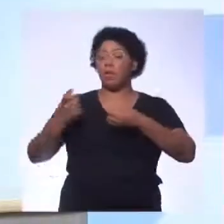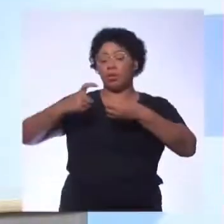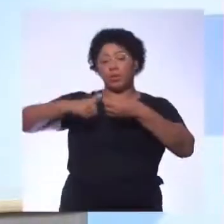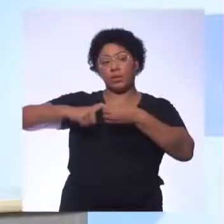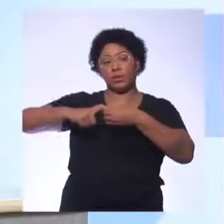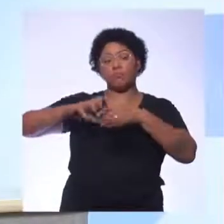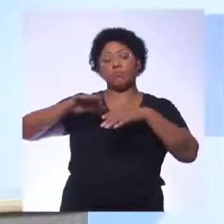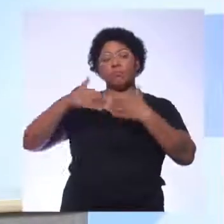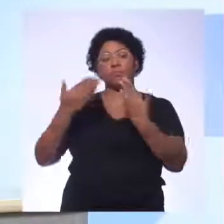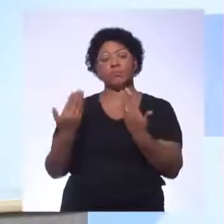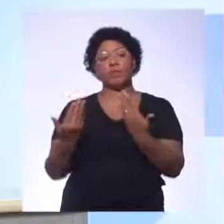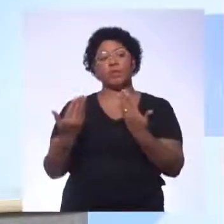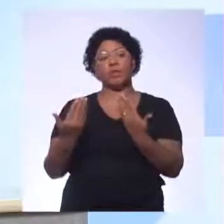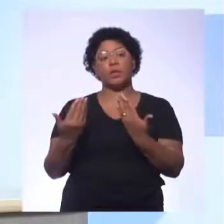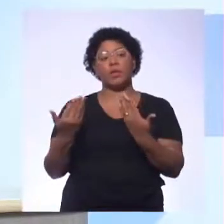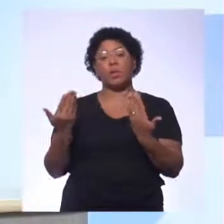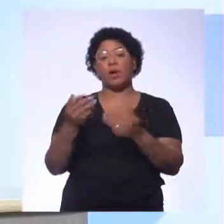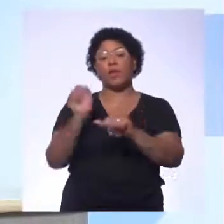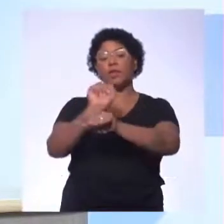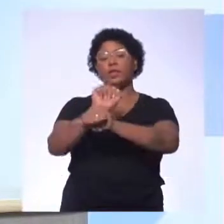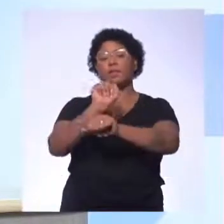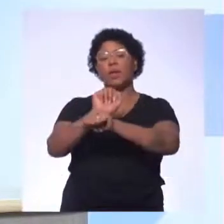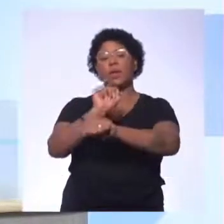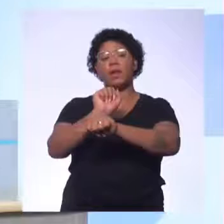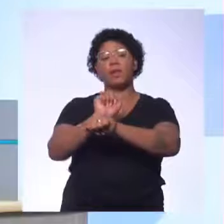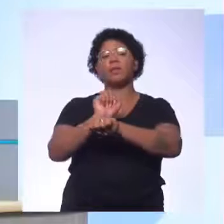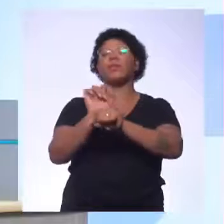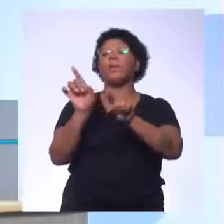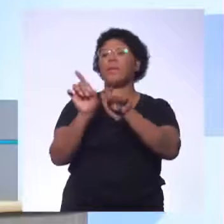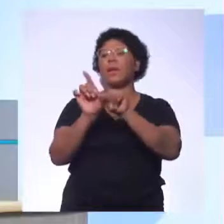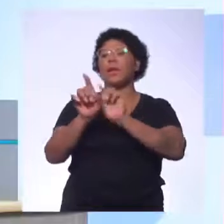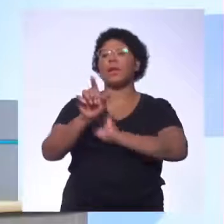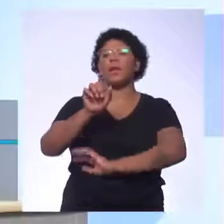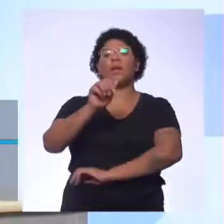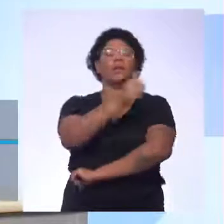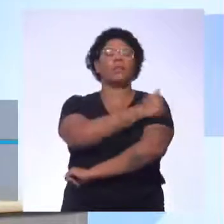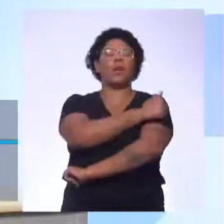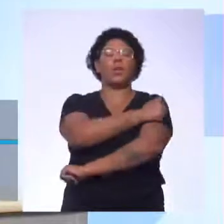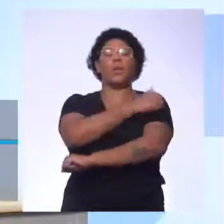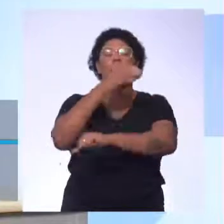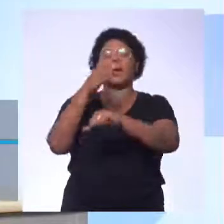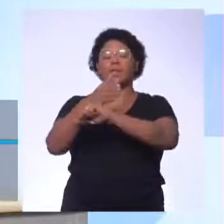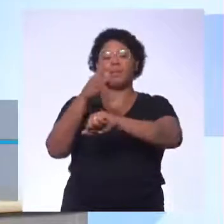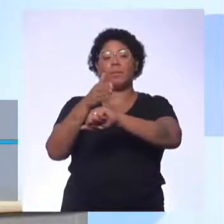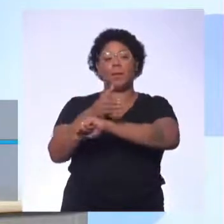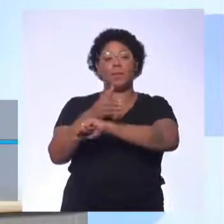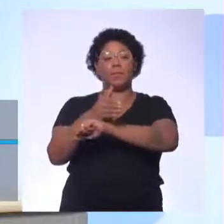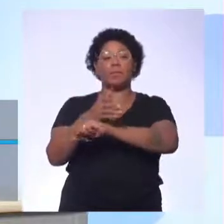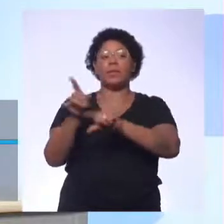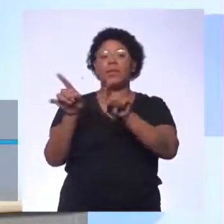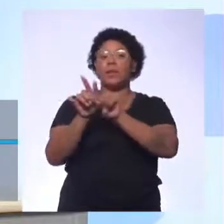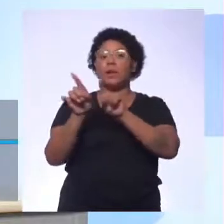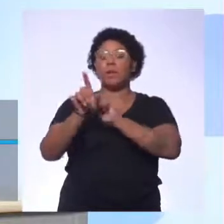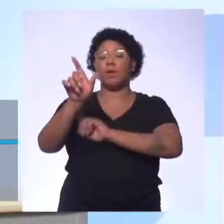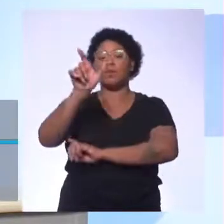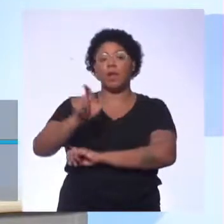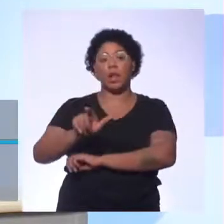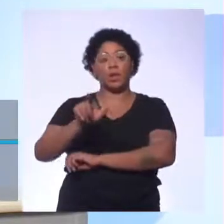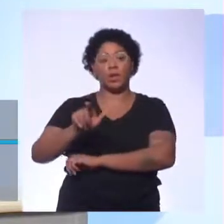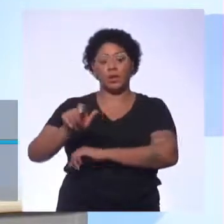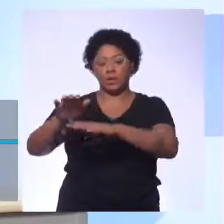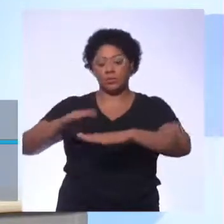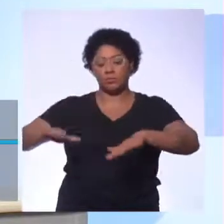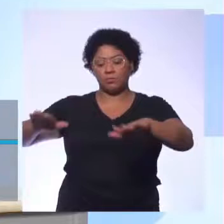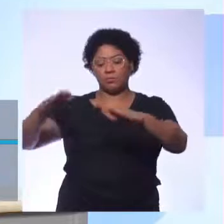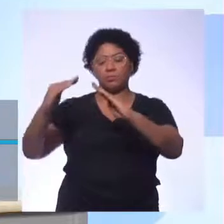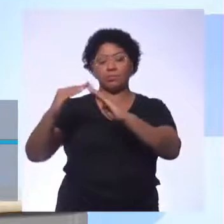Voltando, então, estamos aguardando mais uma vez a participação de vocês. Vamos lá. Aqueles alunos que em sala de aula são mais tímidos,